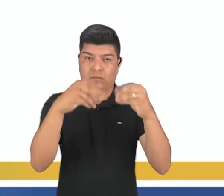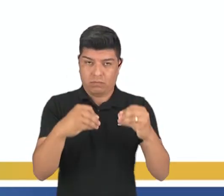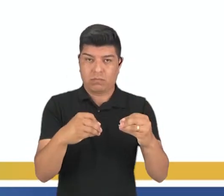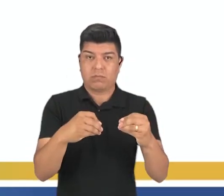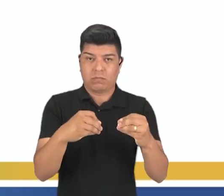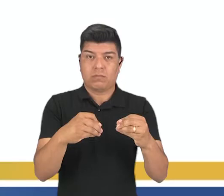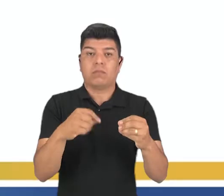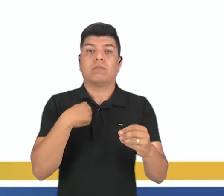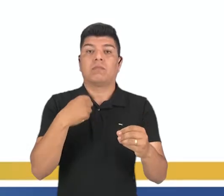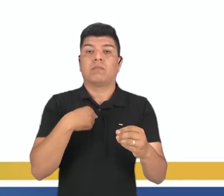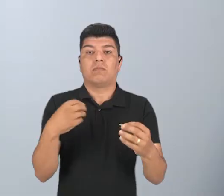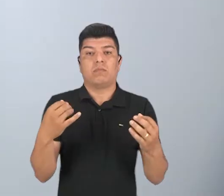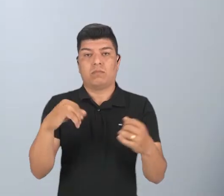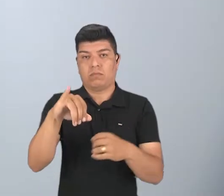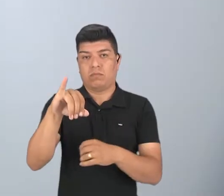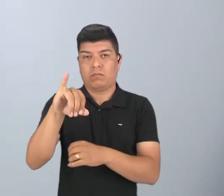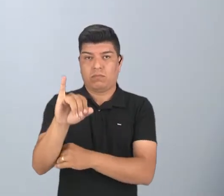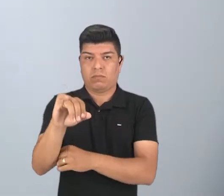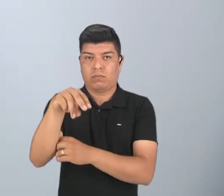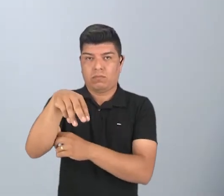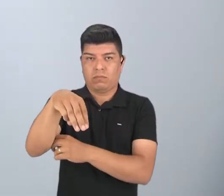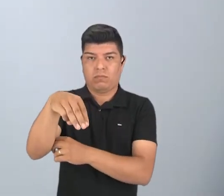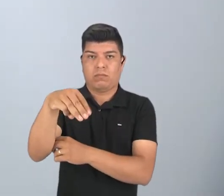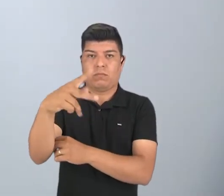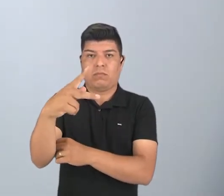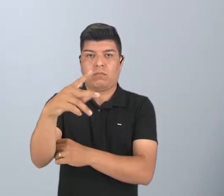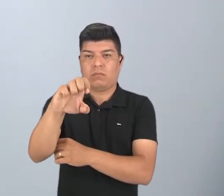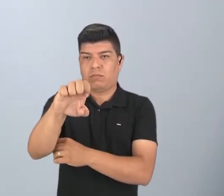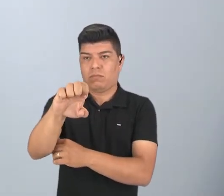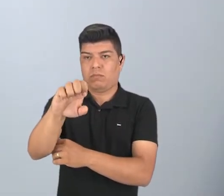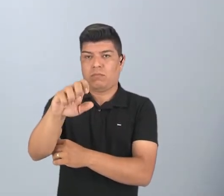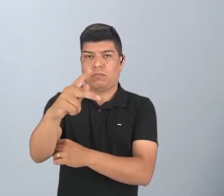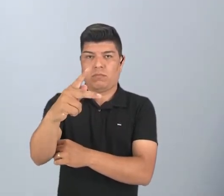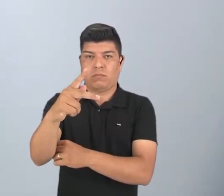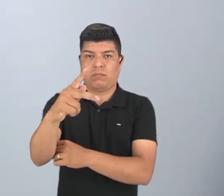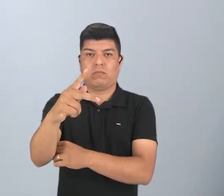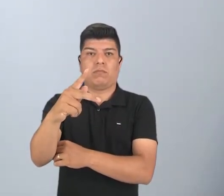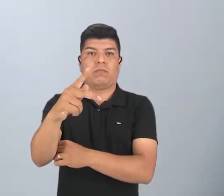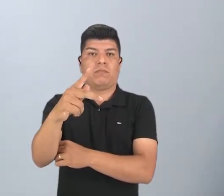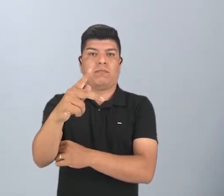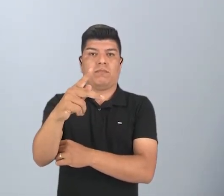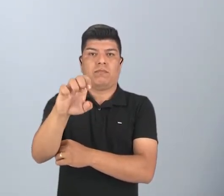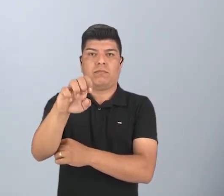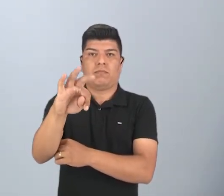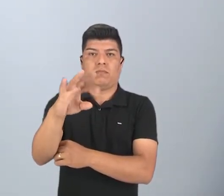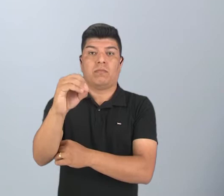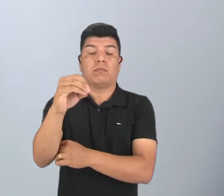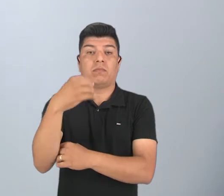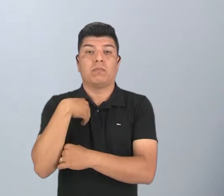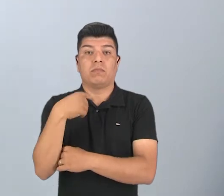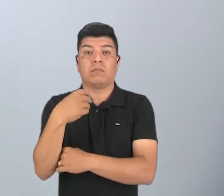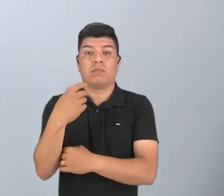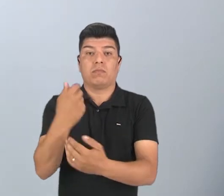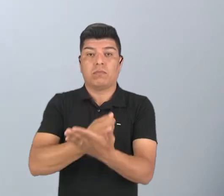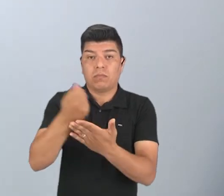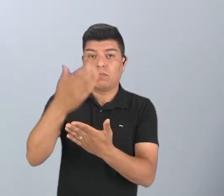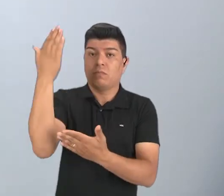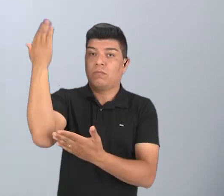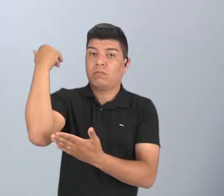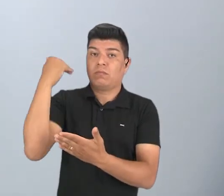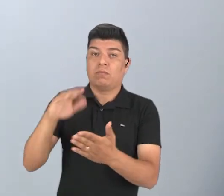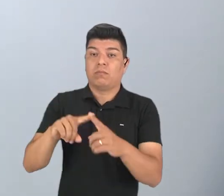o pretérito imperfeito, ou seja, uma ação que era habitual no passado e que agora não é